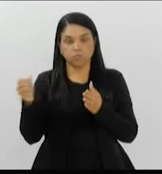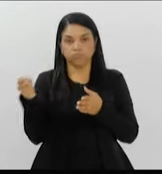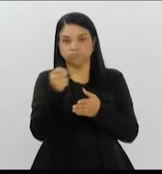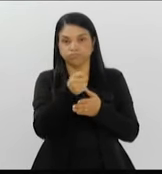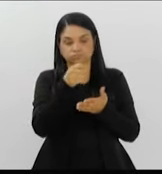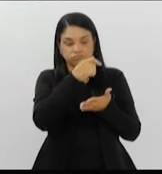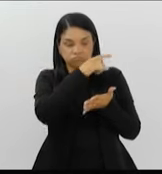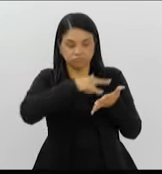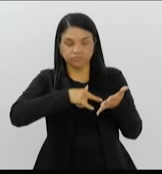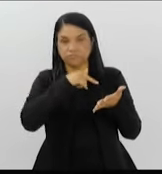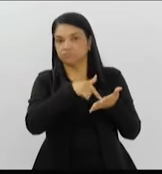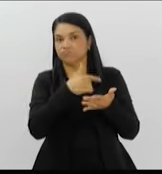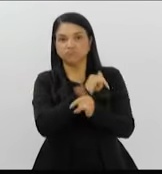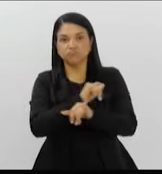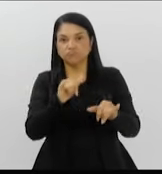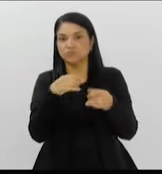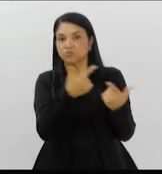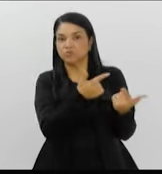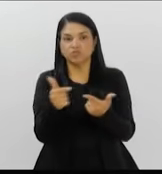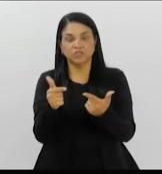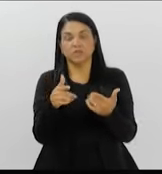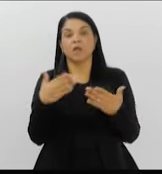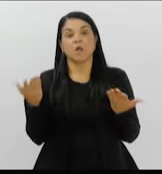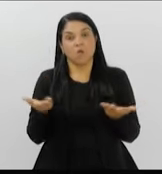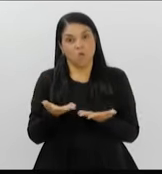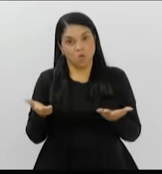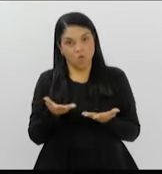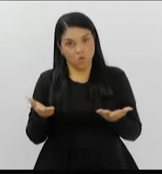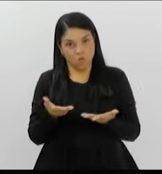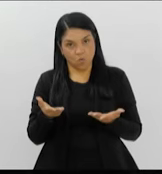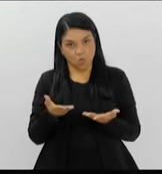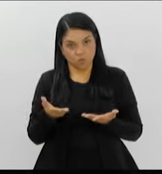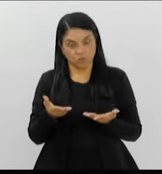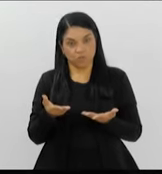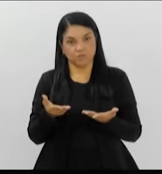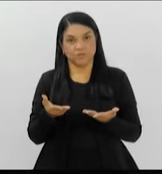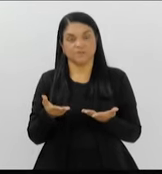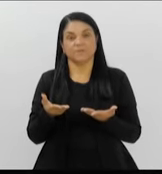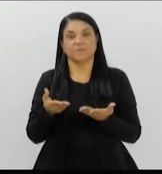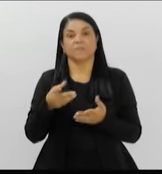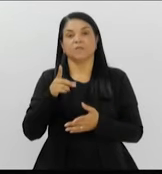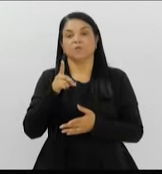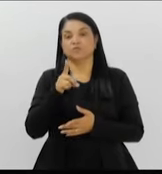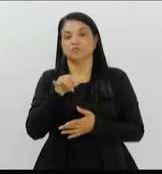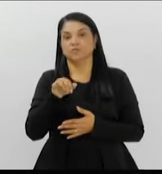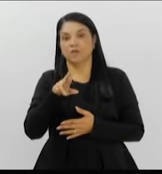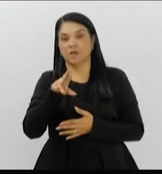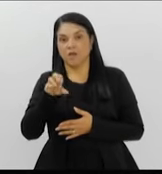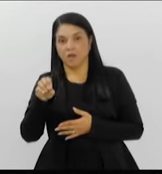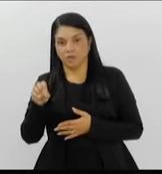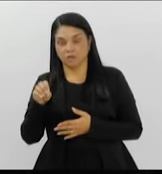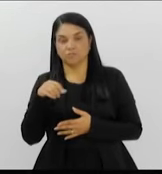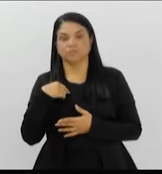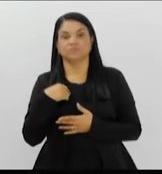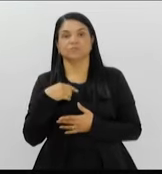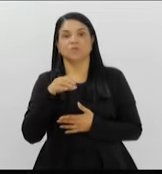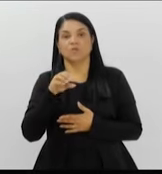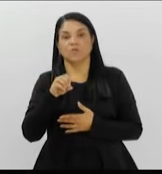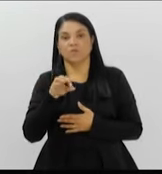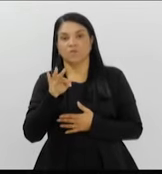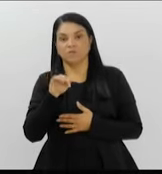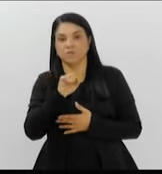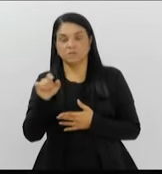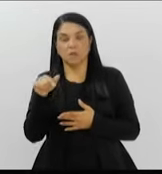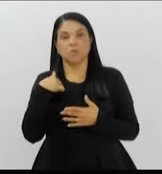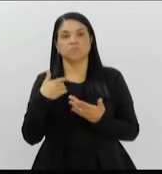Oficial de hoje, com a data de 3 de setembro de 14, saiu a exoneração